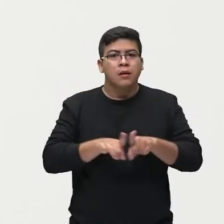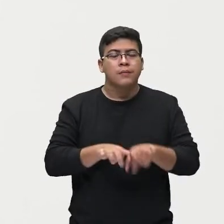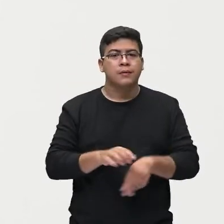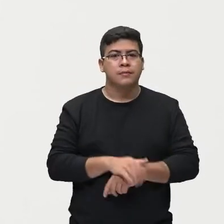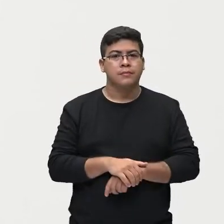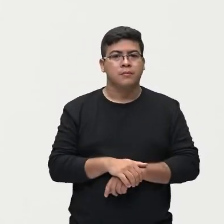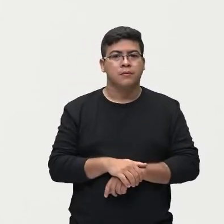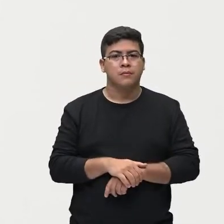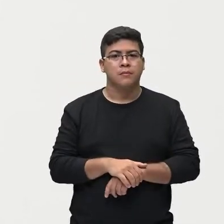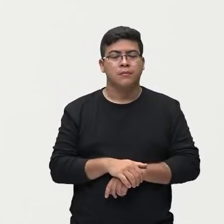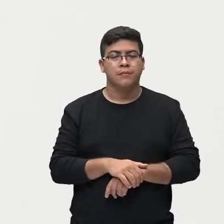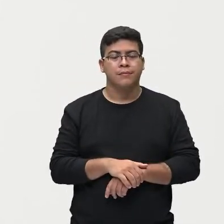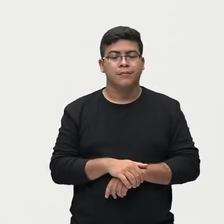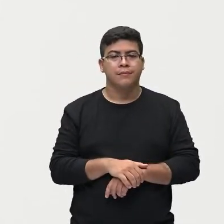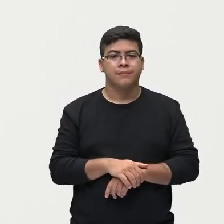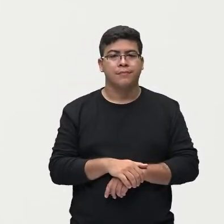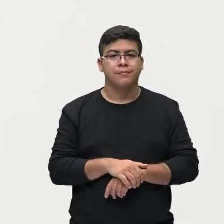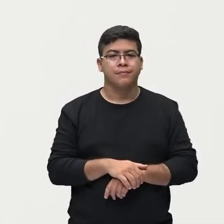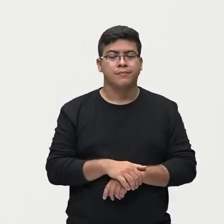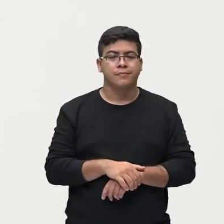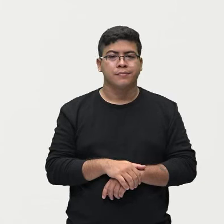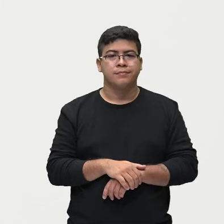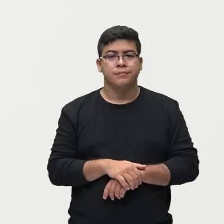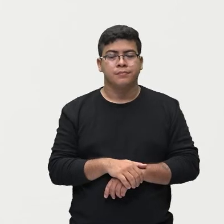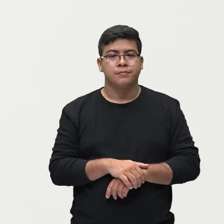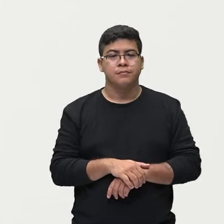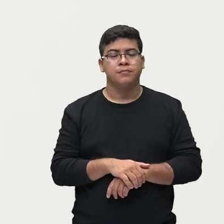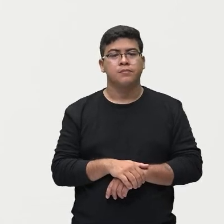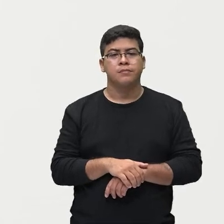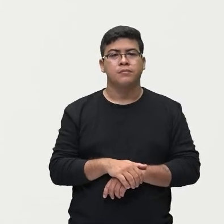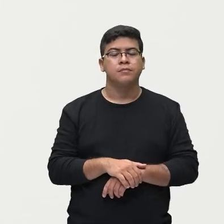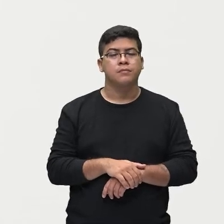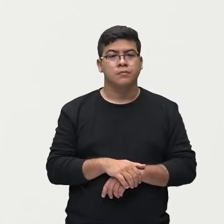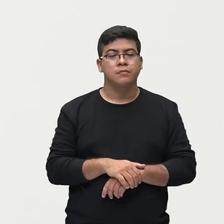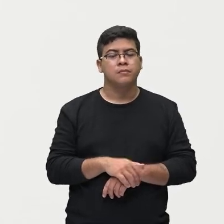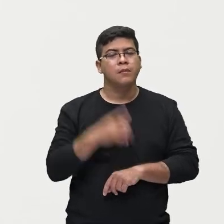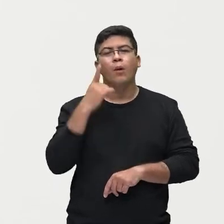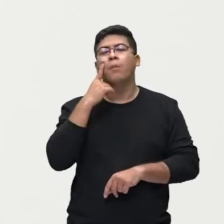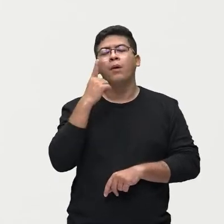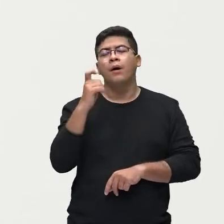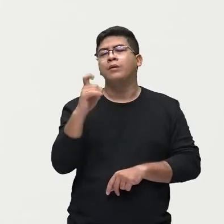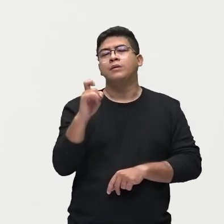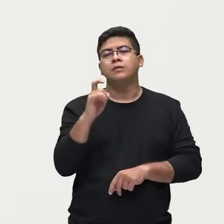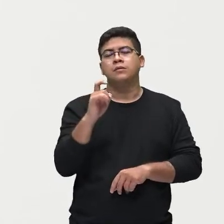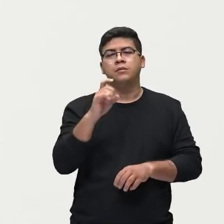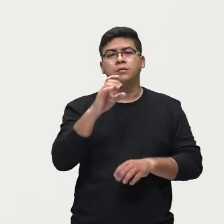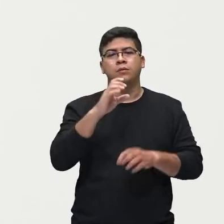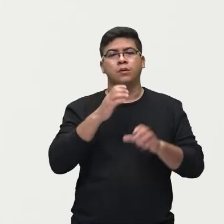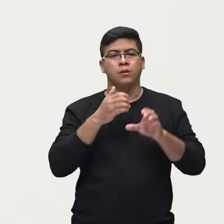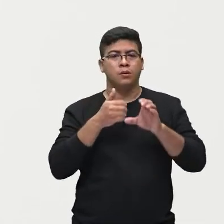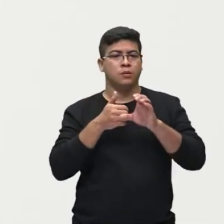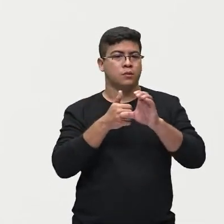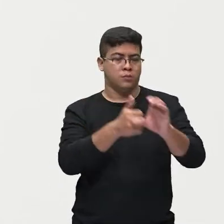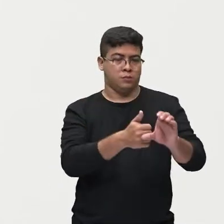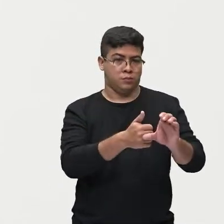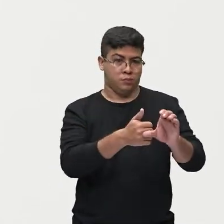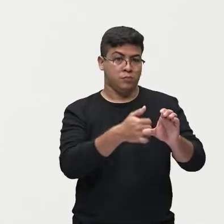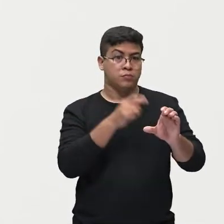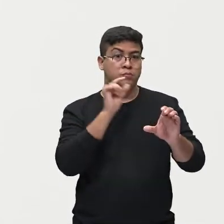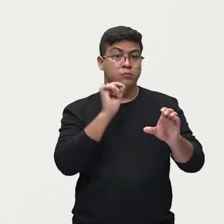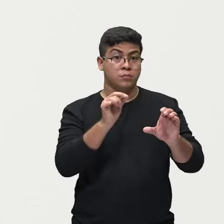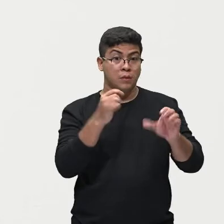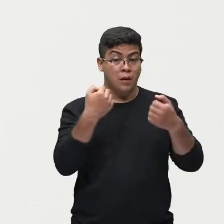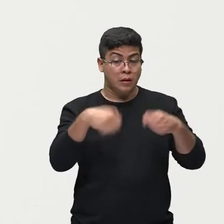amar. Ok? Uma coisa interessante do cristianismo é que para você poder amar